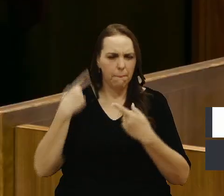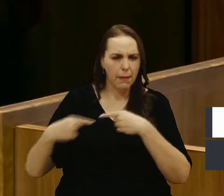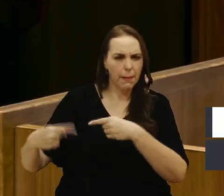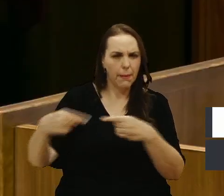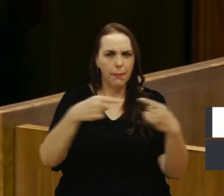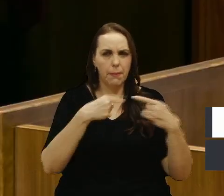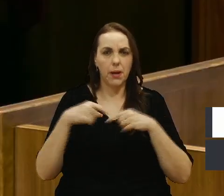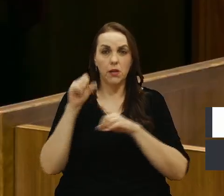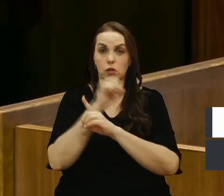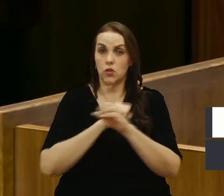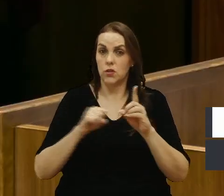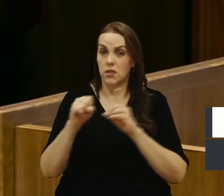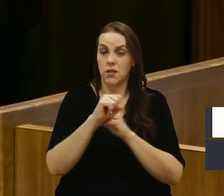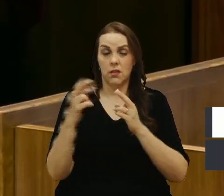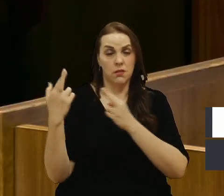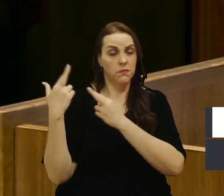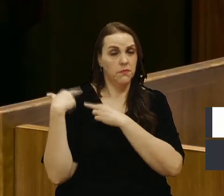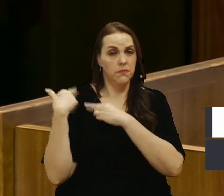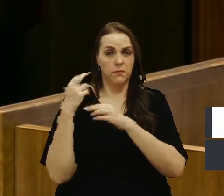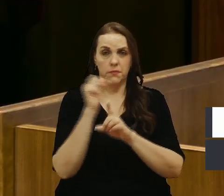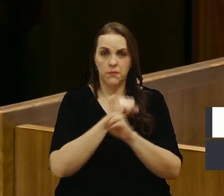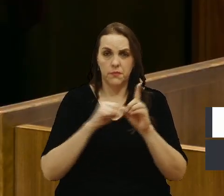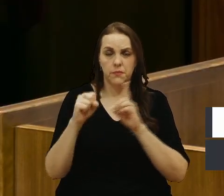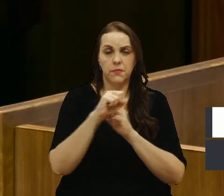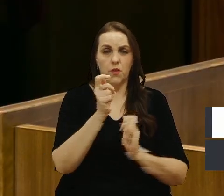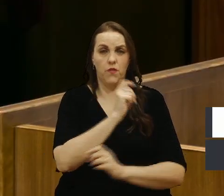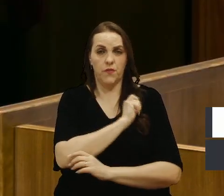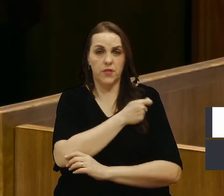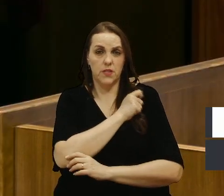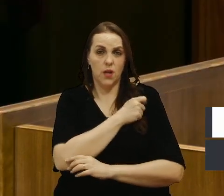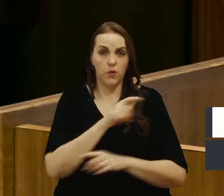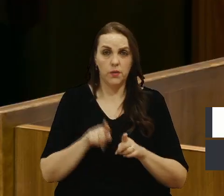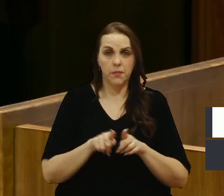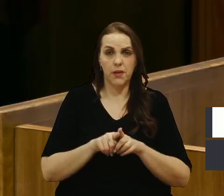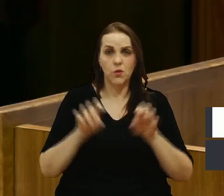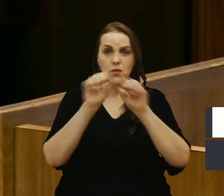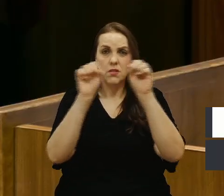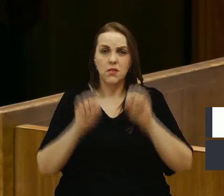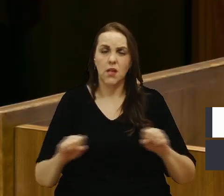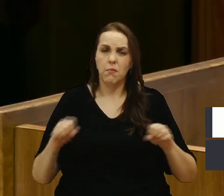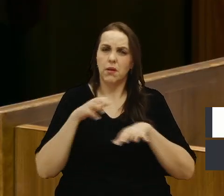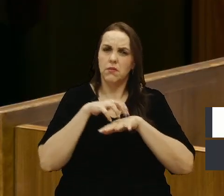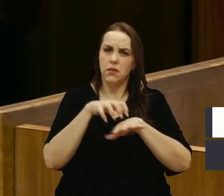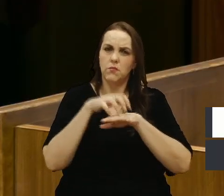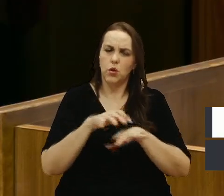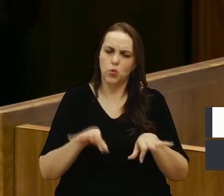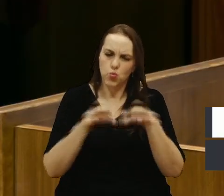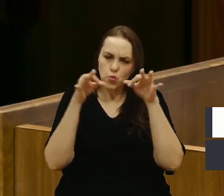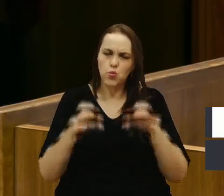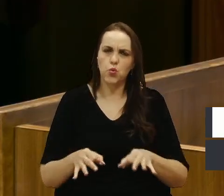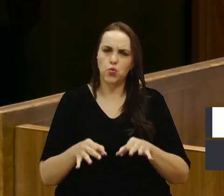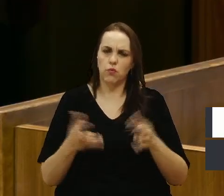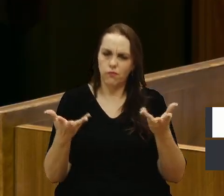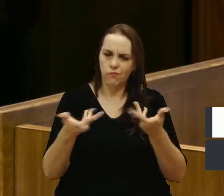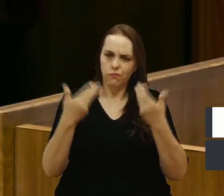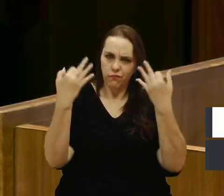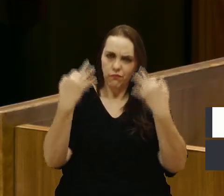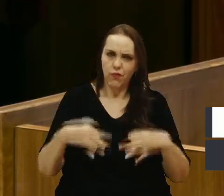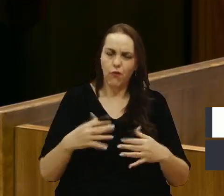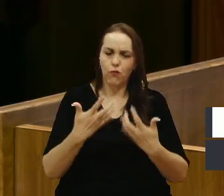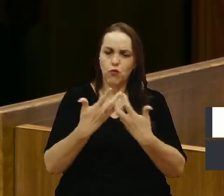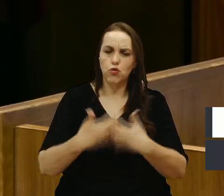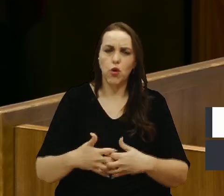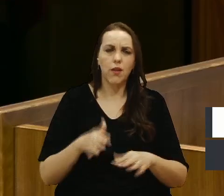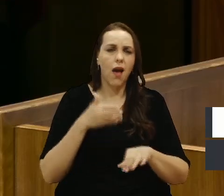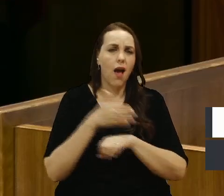com responsabilidade social e fiscal, para que possamos construir um sistema de transporte mais justo, mais eficiente e mais acessível para todos. Então é